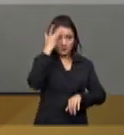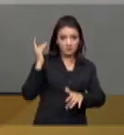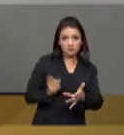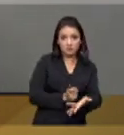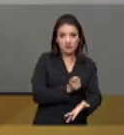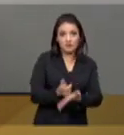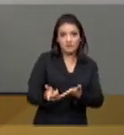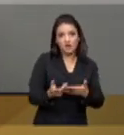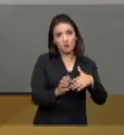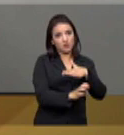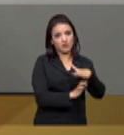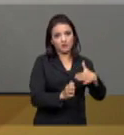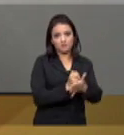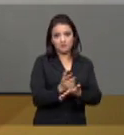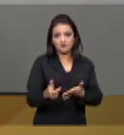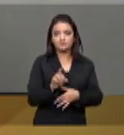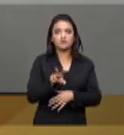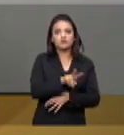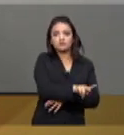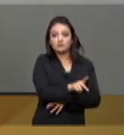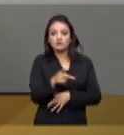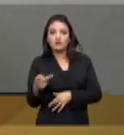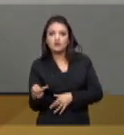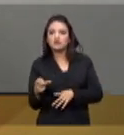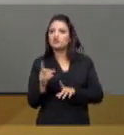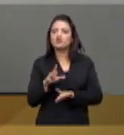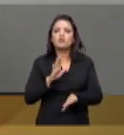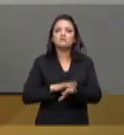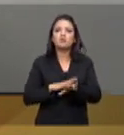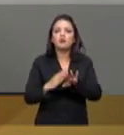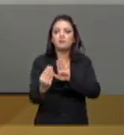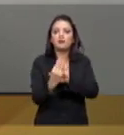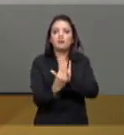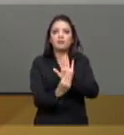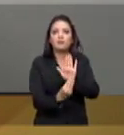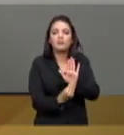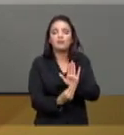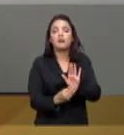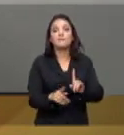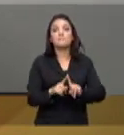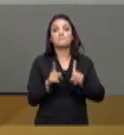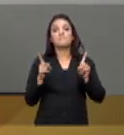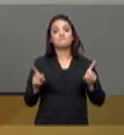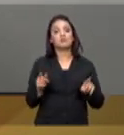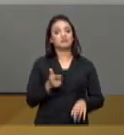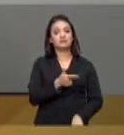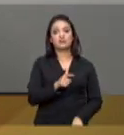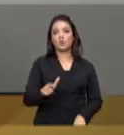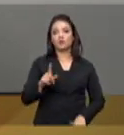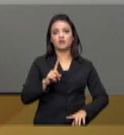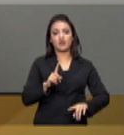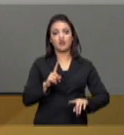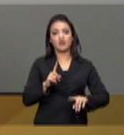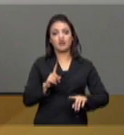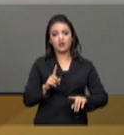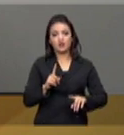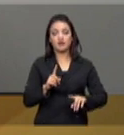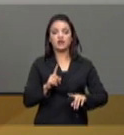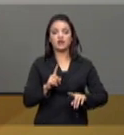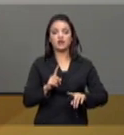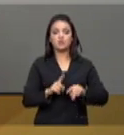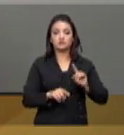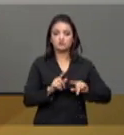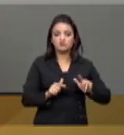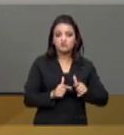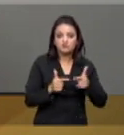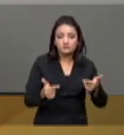um trânsito puramente contábil, significando que isso, de modo algum, contém o produto do exercício das atividades